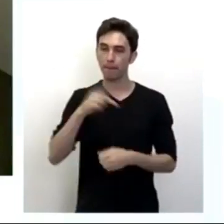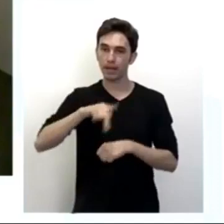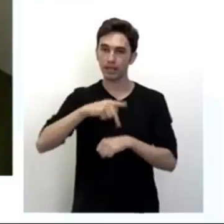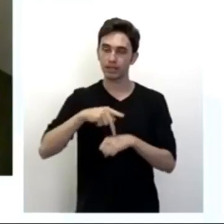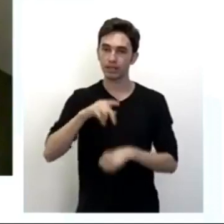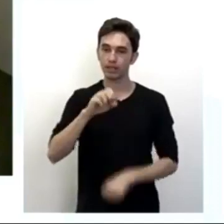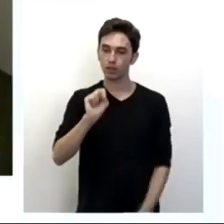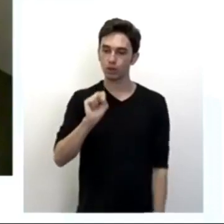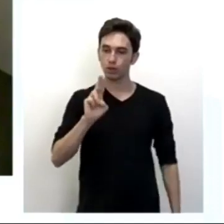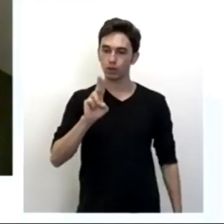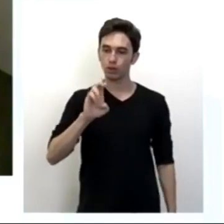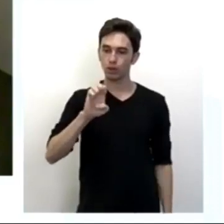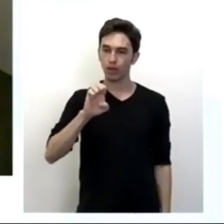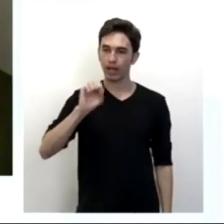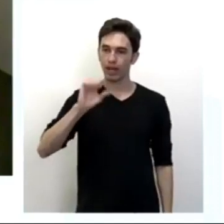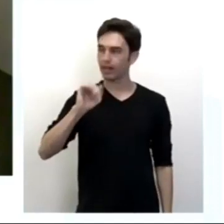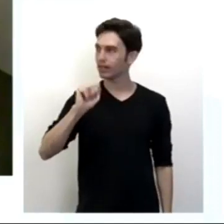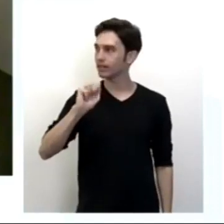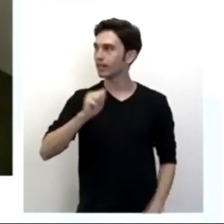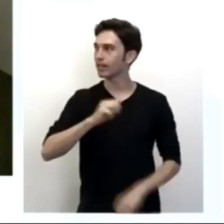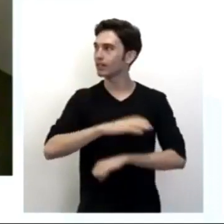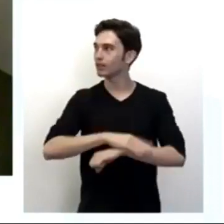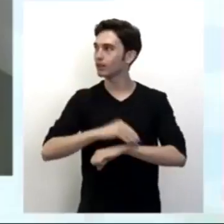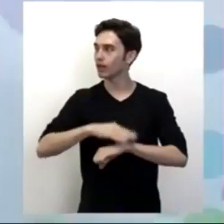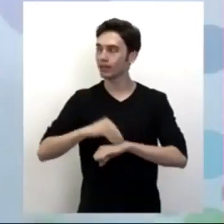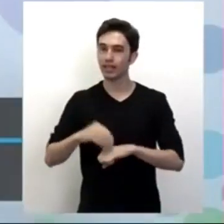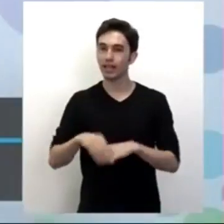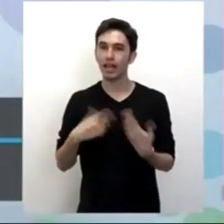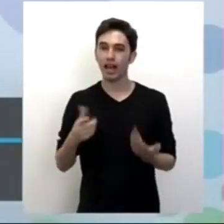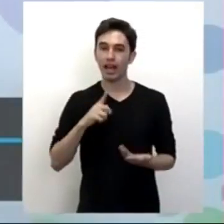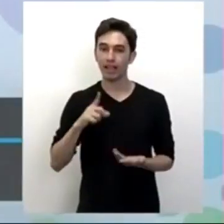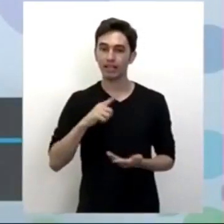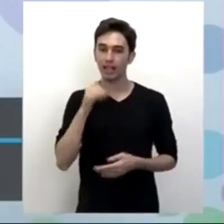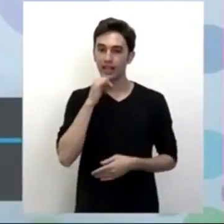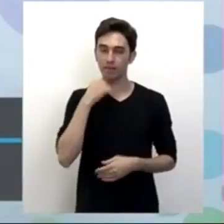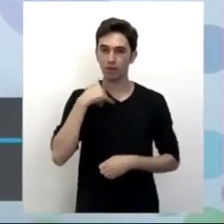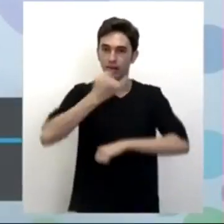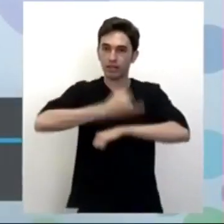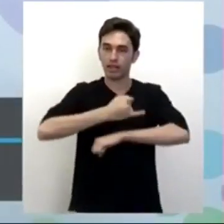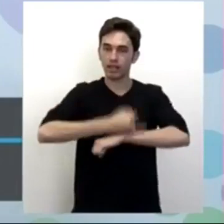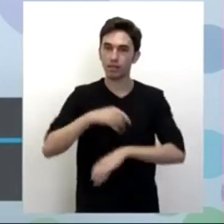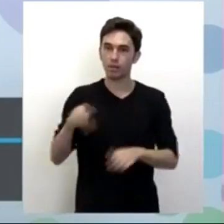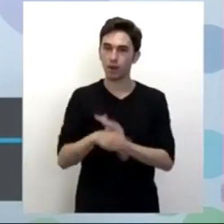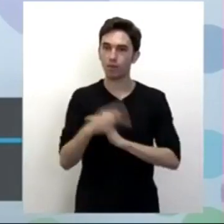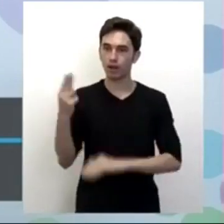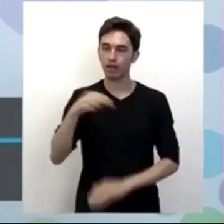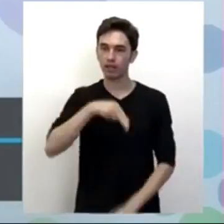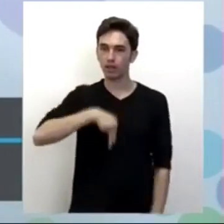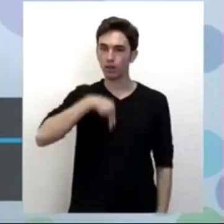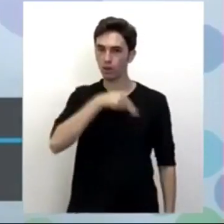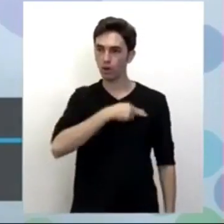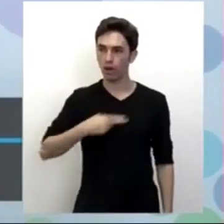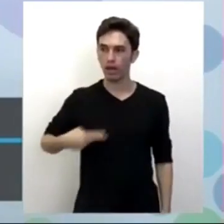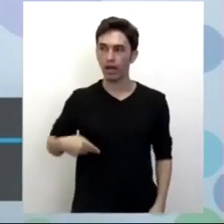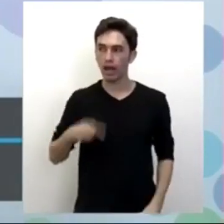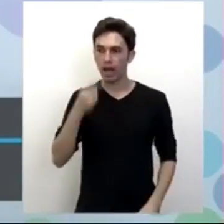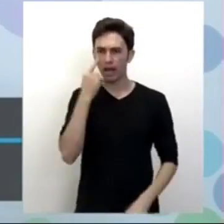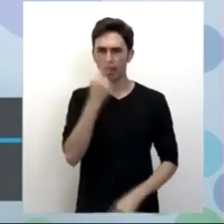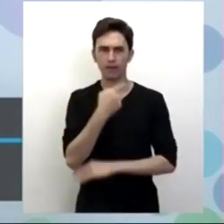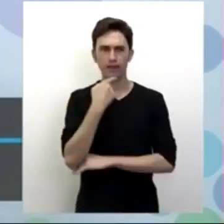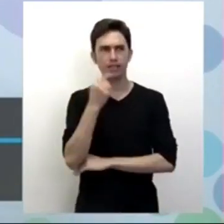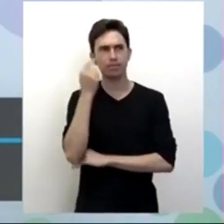de socialismo. Foi uma resposta muito parecida que eu vi também de uma liderança da Noruega. E aí me fez pensar a questão